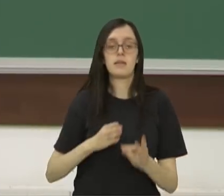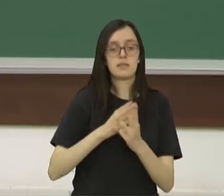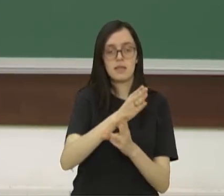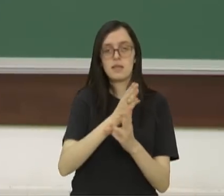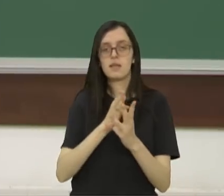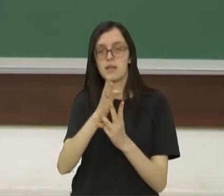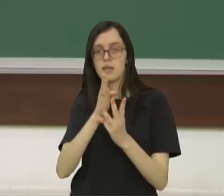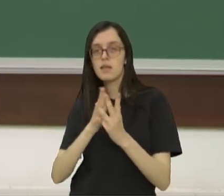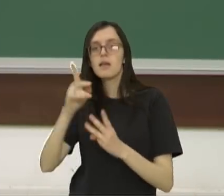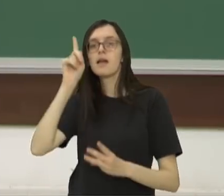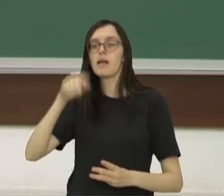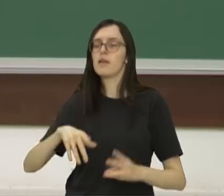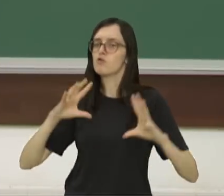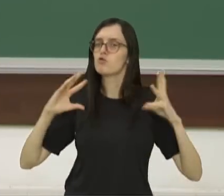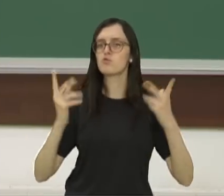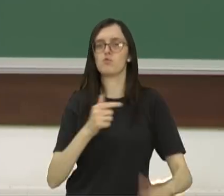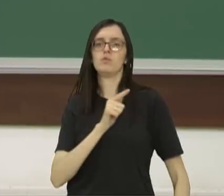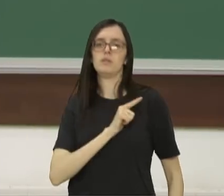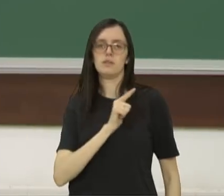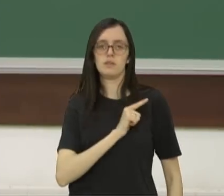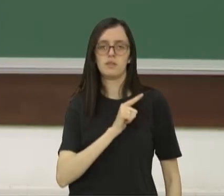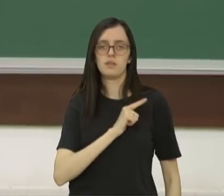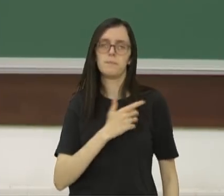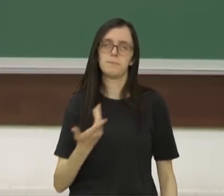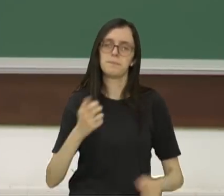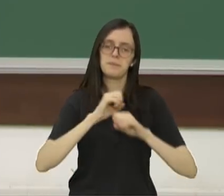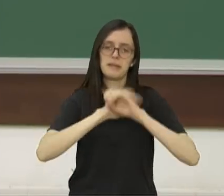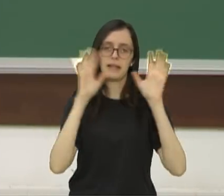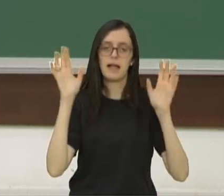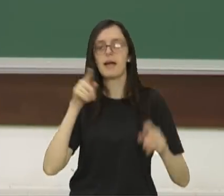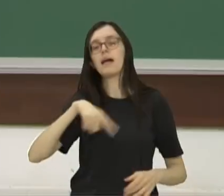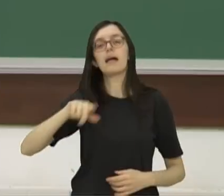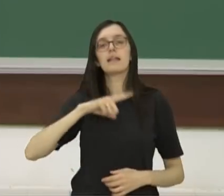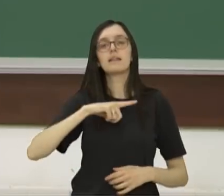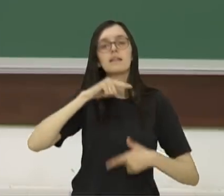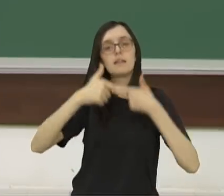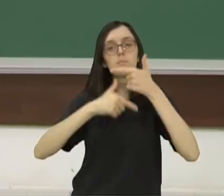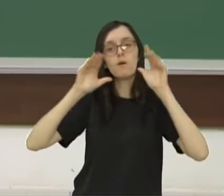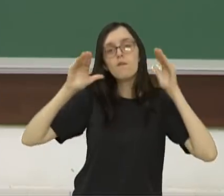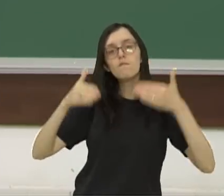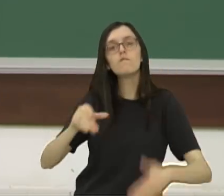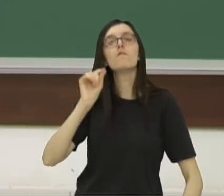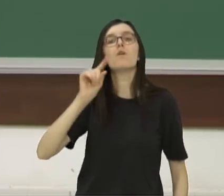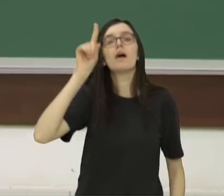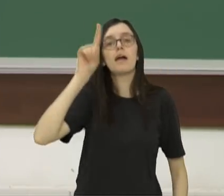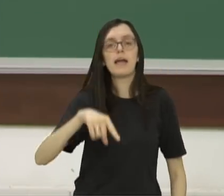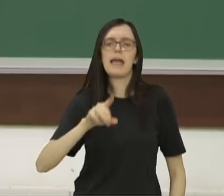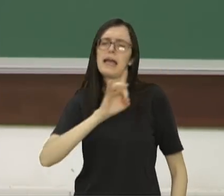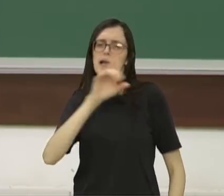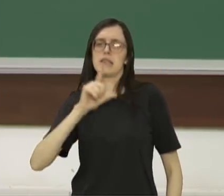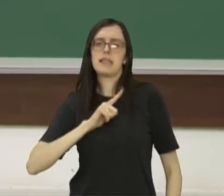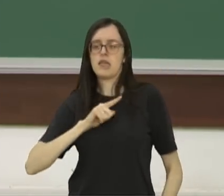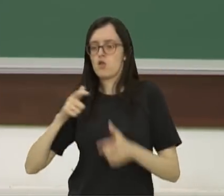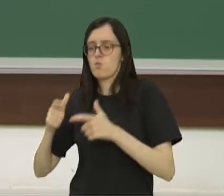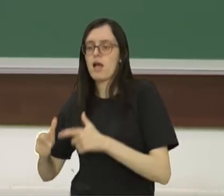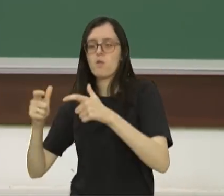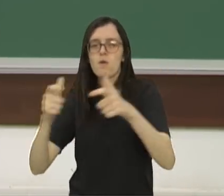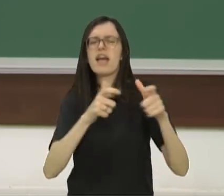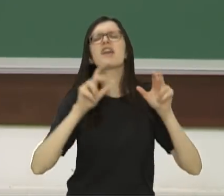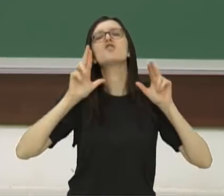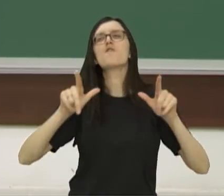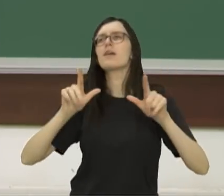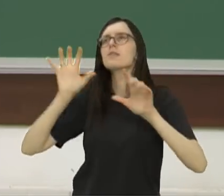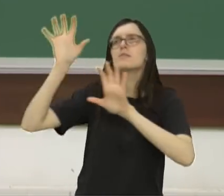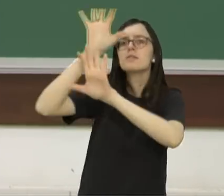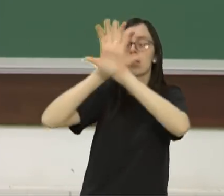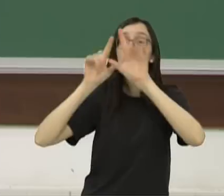são trabalhadas em todas elas. É óbvio que elas trabalham especificamente de acordo com a particularidade de cada região. E aí sim,